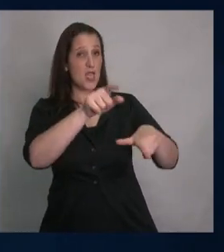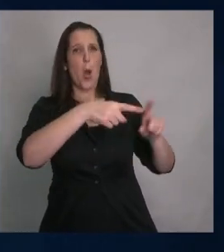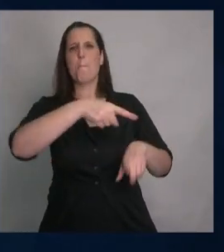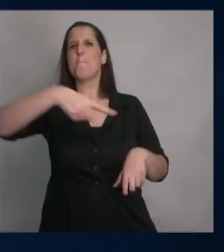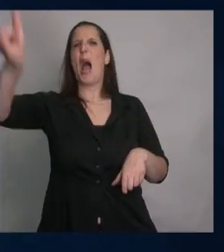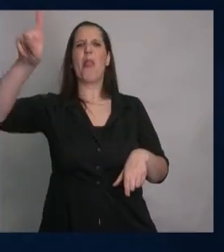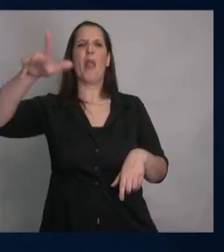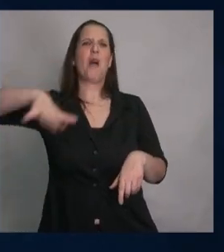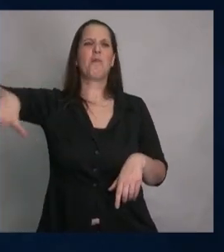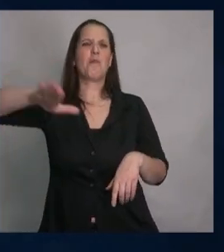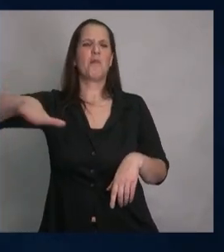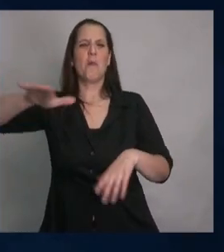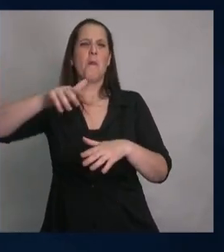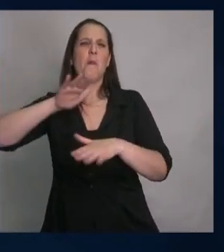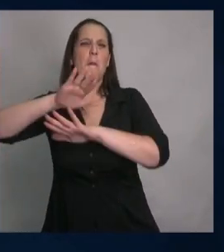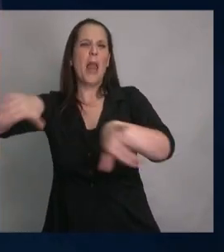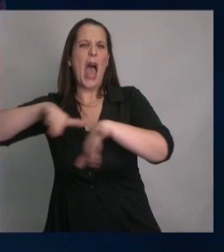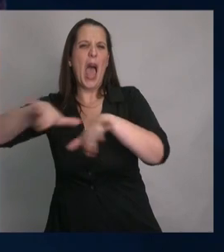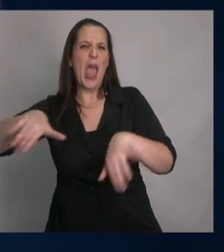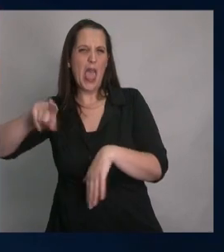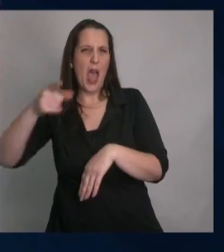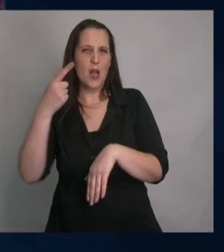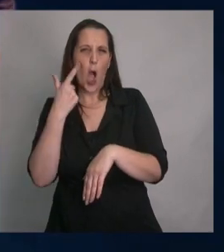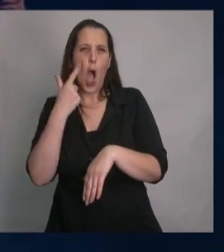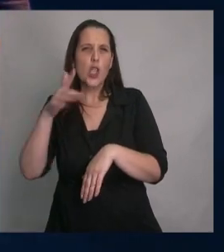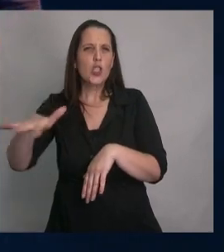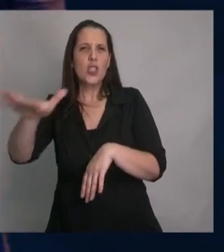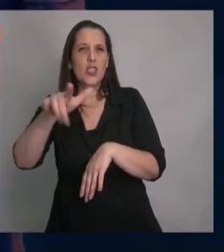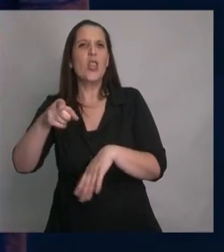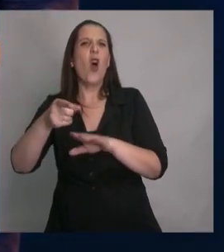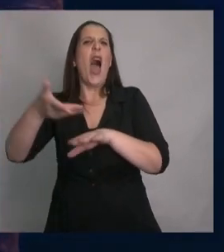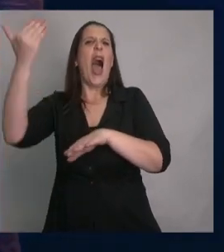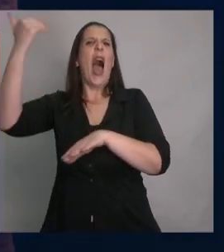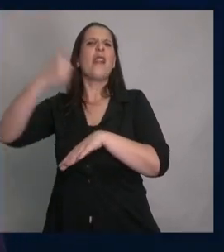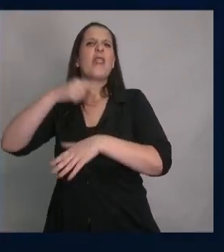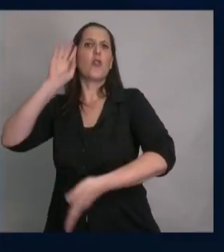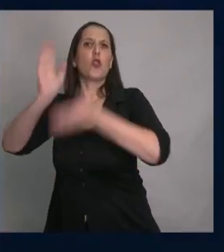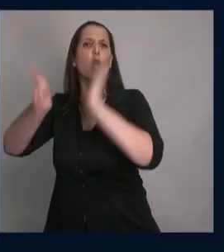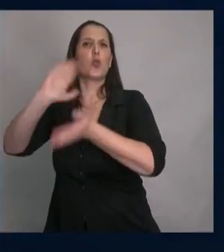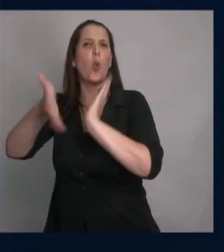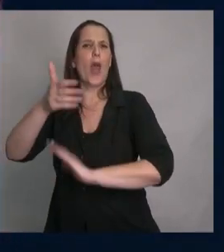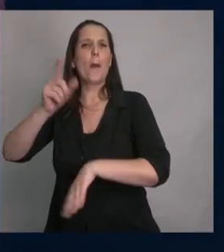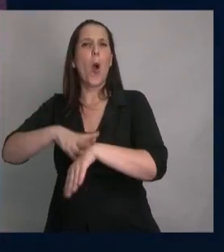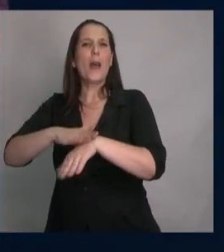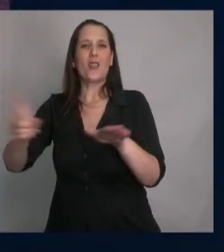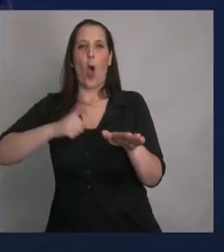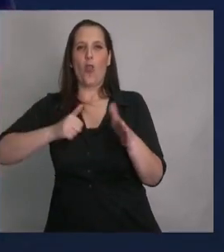conhecido na tortura no Brasil. É claro que a situação é muito preocupante.